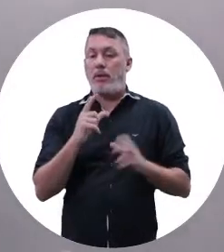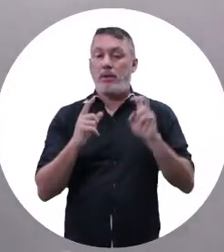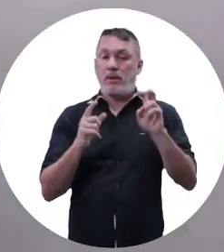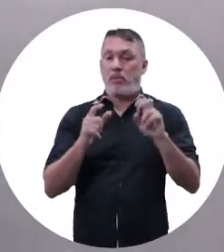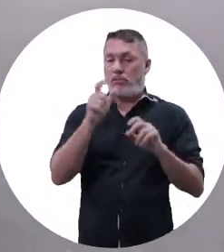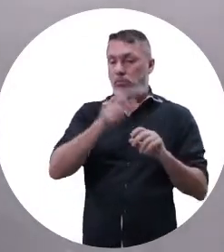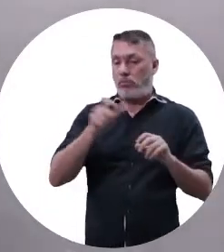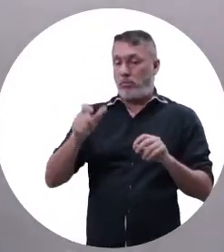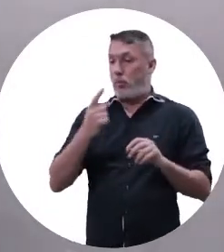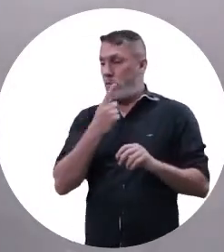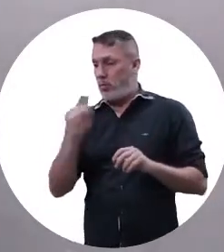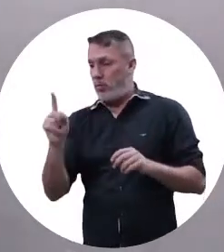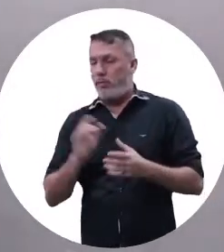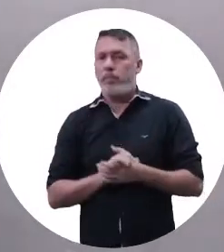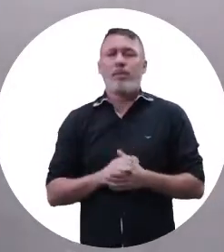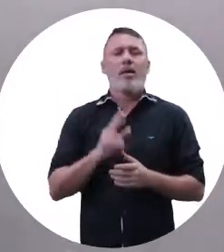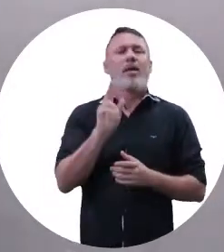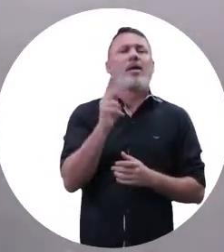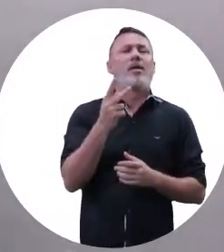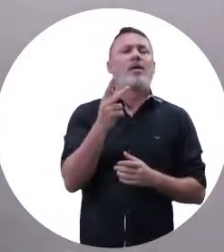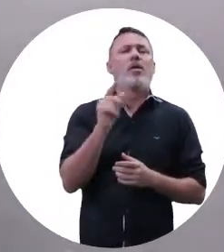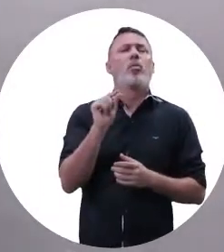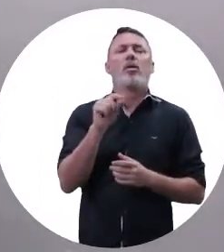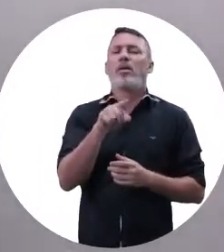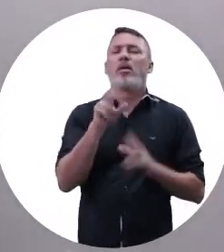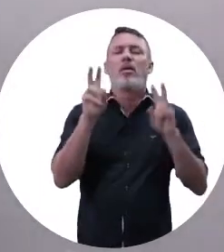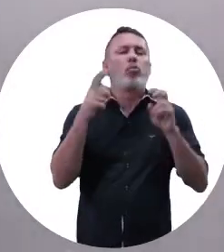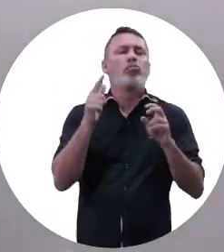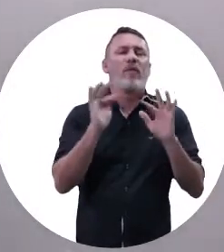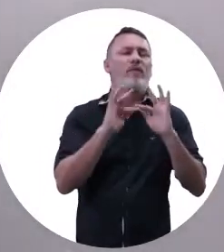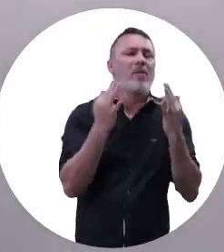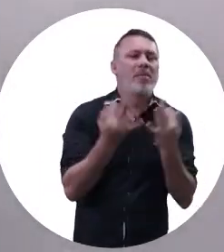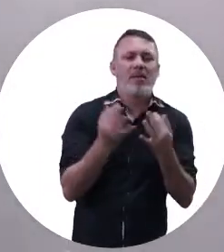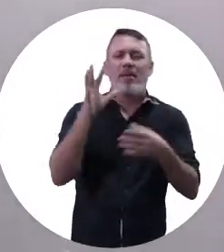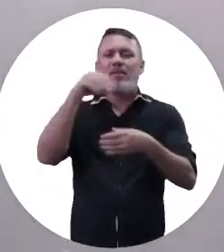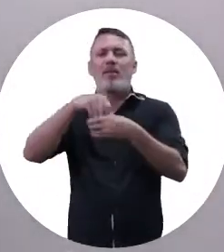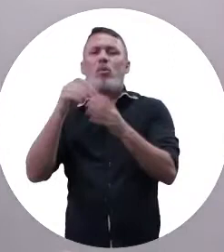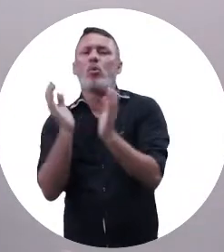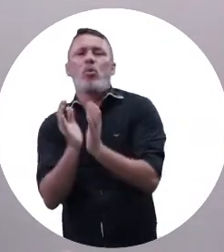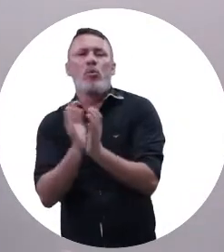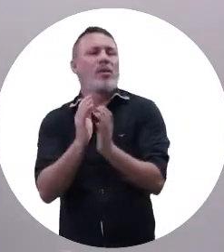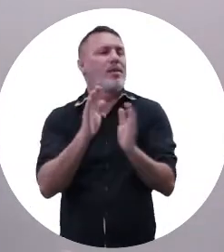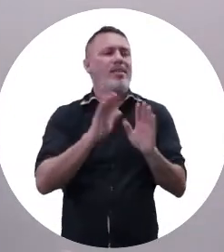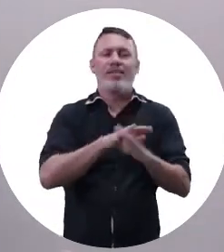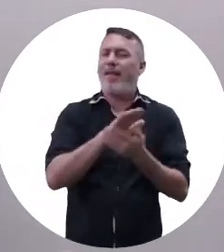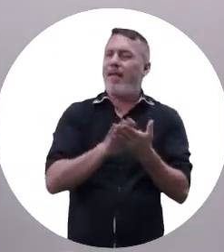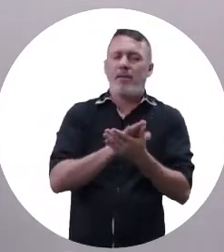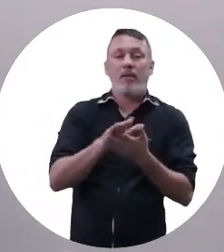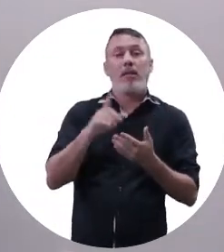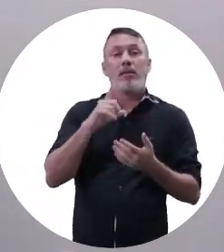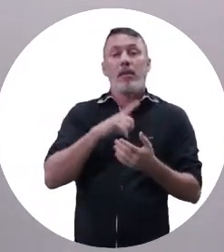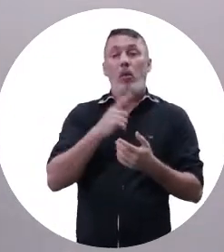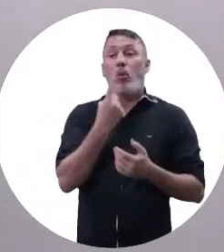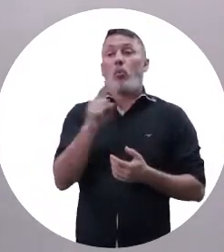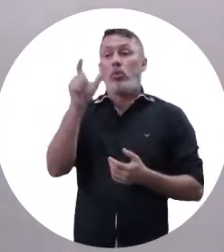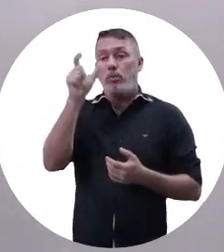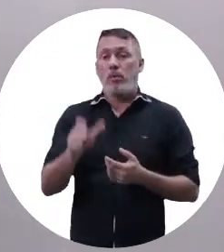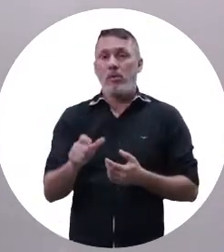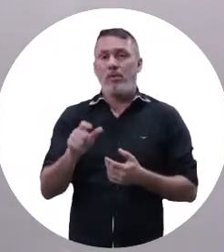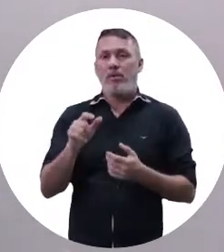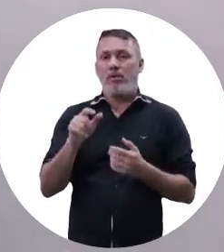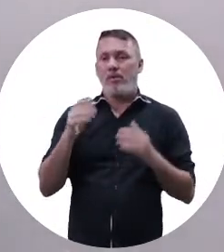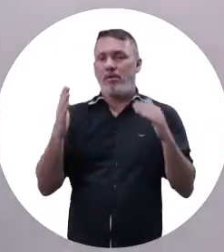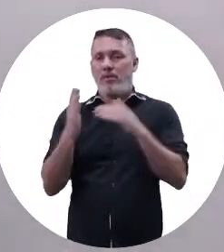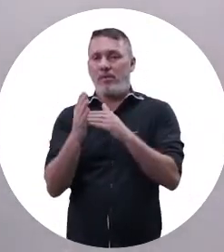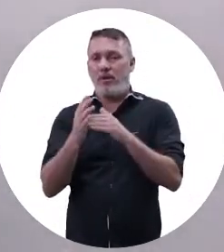na sua última camada. O hidrogênio, ele não tem família, ele não faz parte da família e tem um elétron na sua última camada. Ele